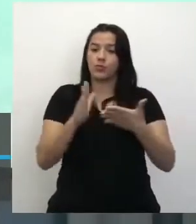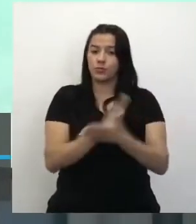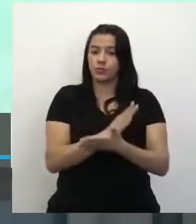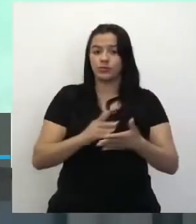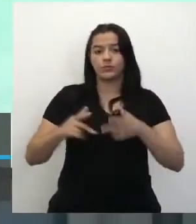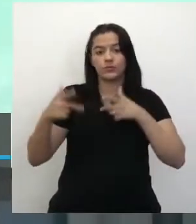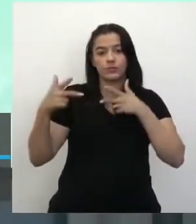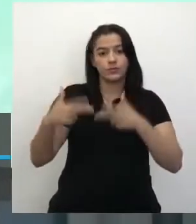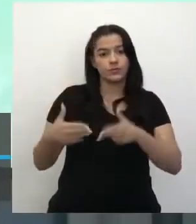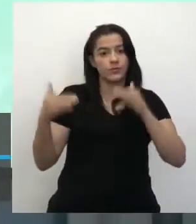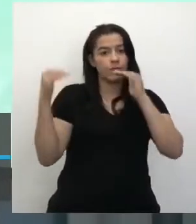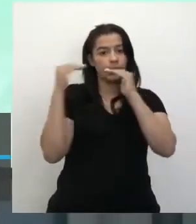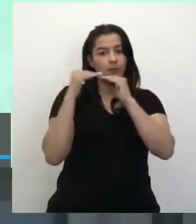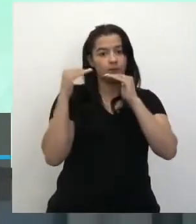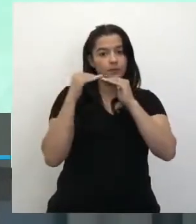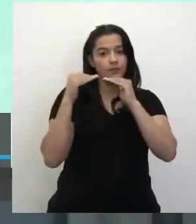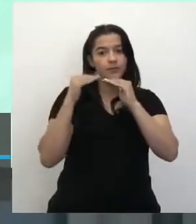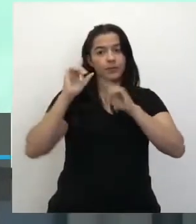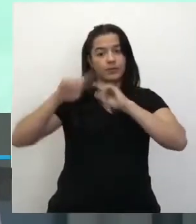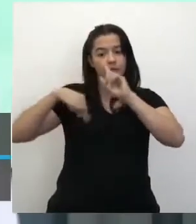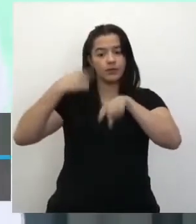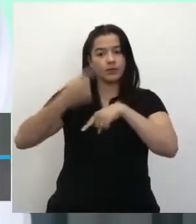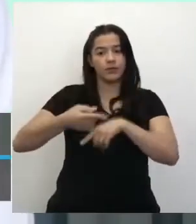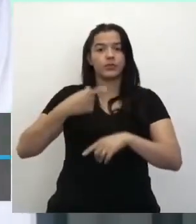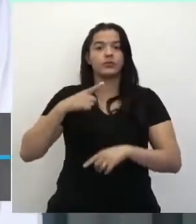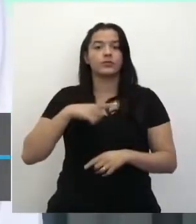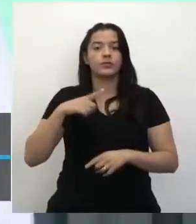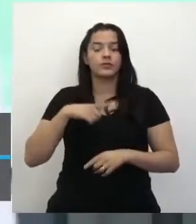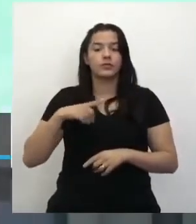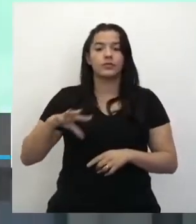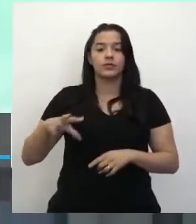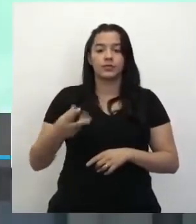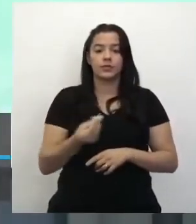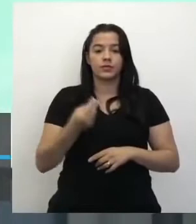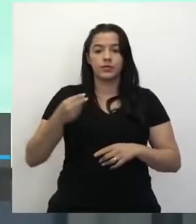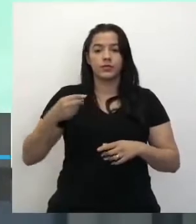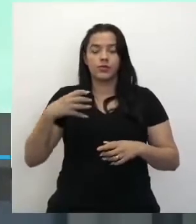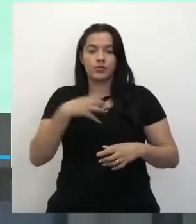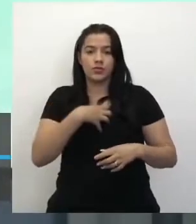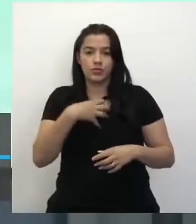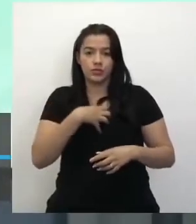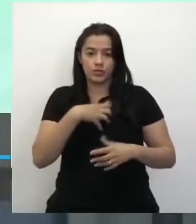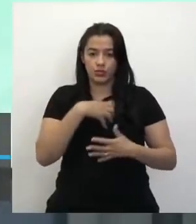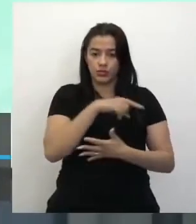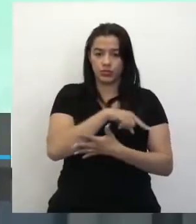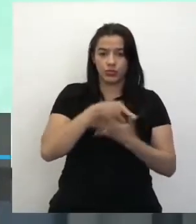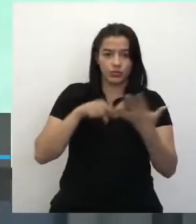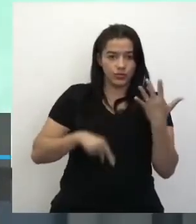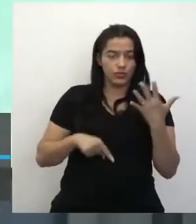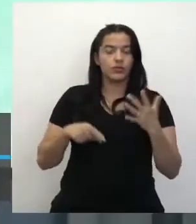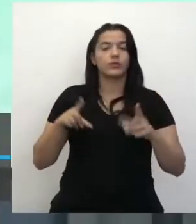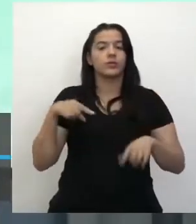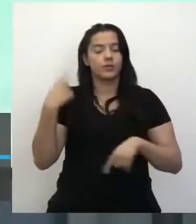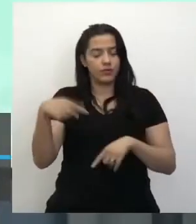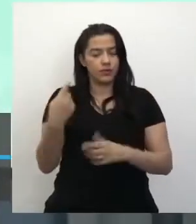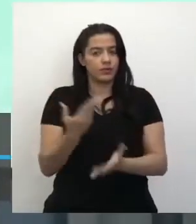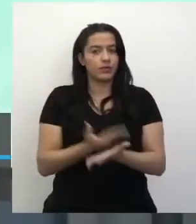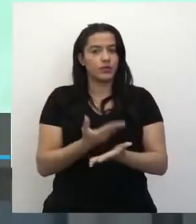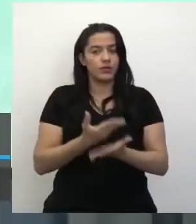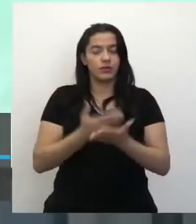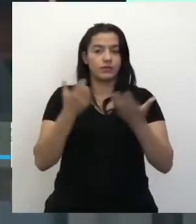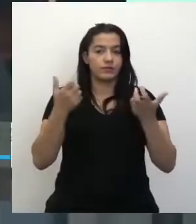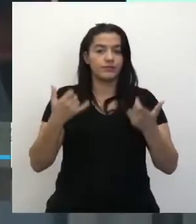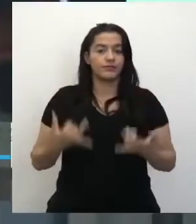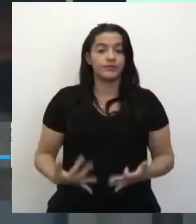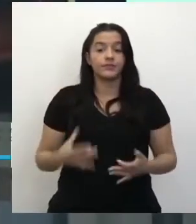gente tem sensores, mas a gente vai ter aula sobre os 5 sentidos e tal. Mas sim, então as células, os neurônios